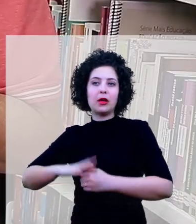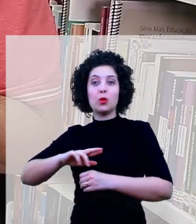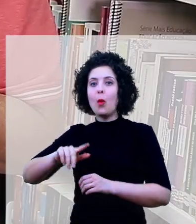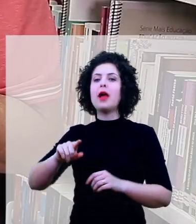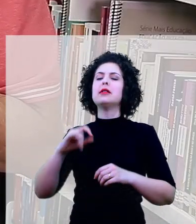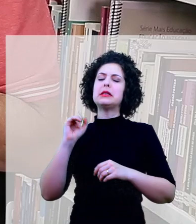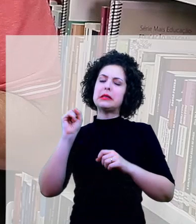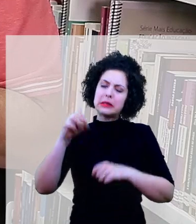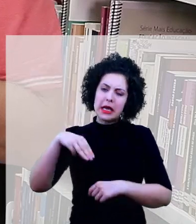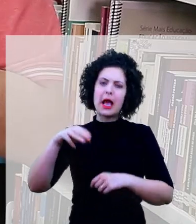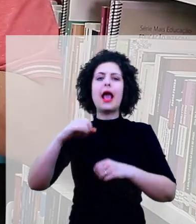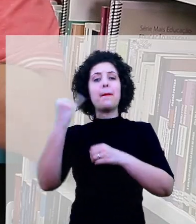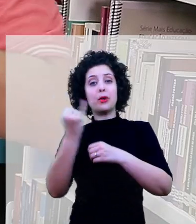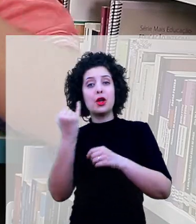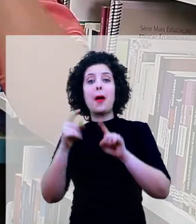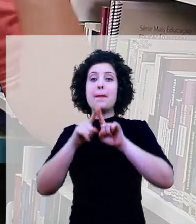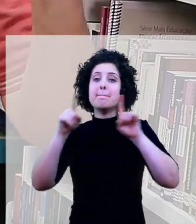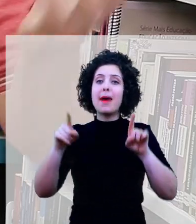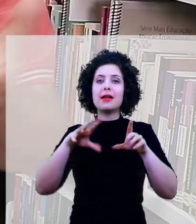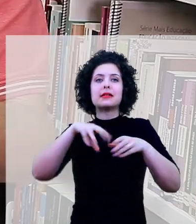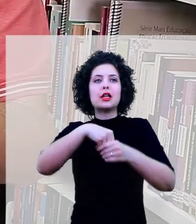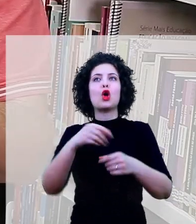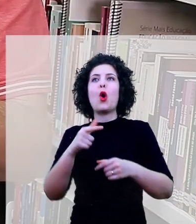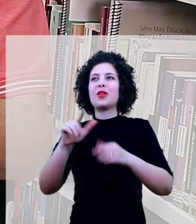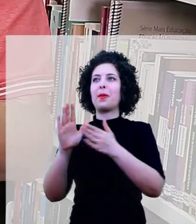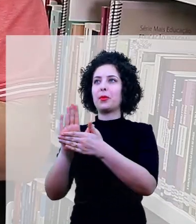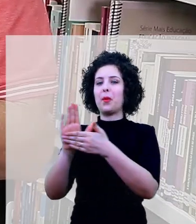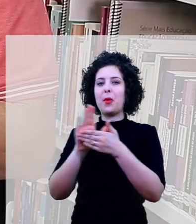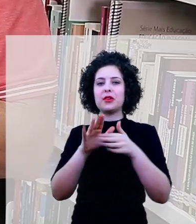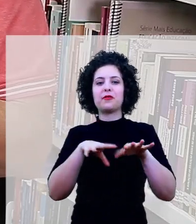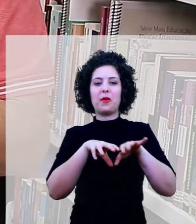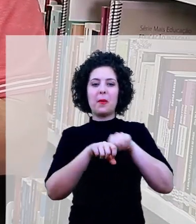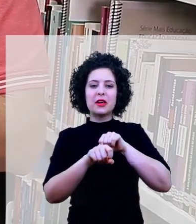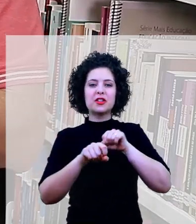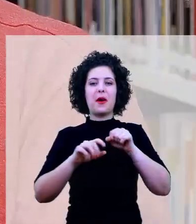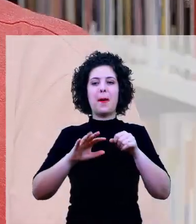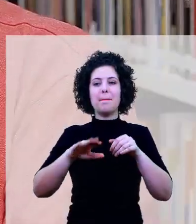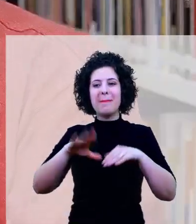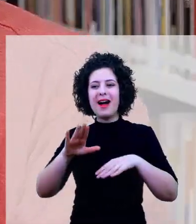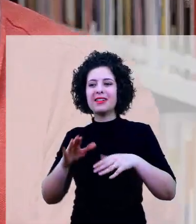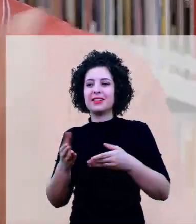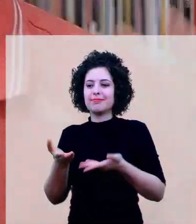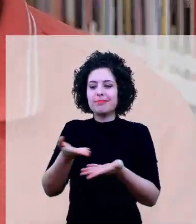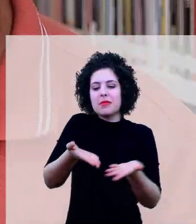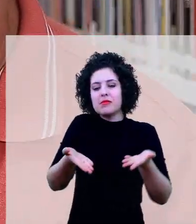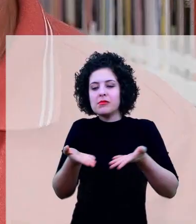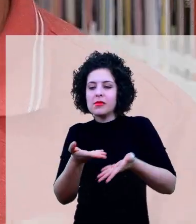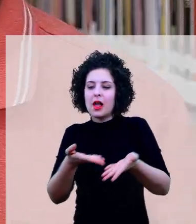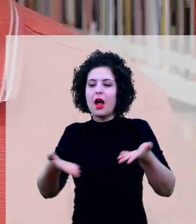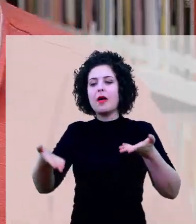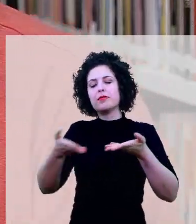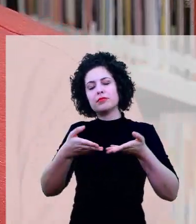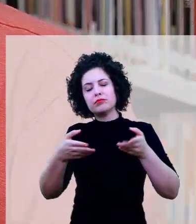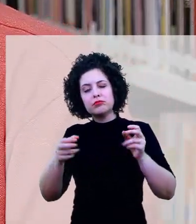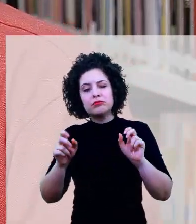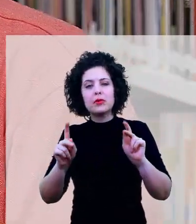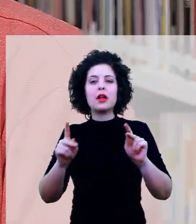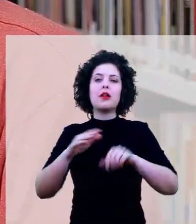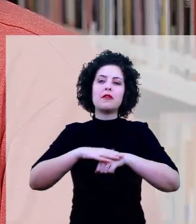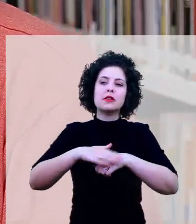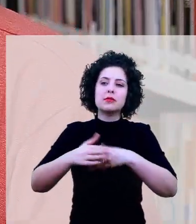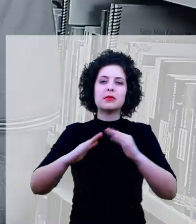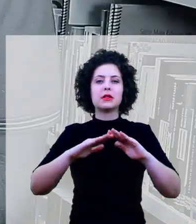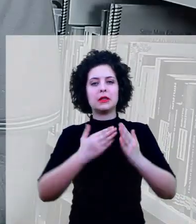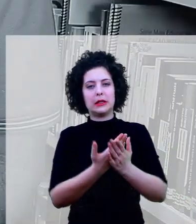eles são necessários, mas eles têm que estar dentro de uma proposta formativa mais articulada e é questionável que isso seja feito